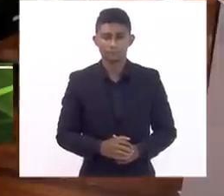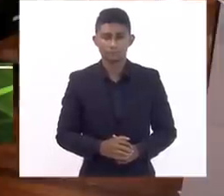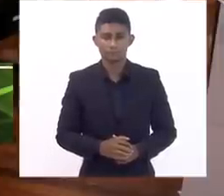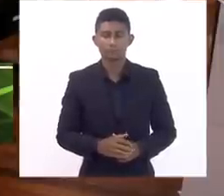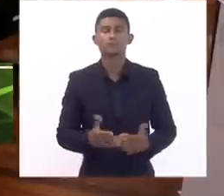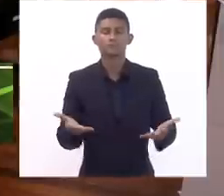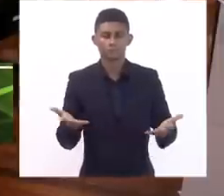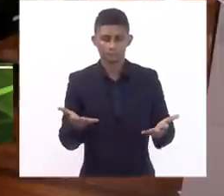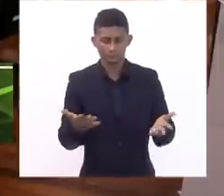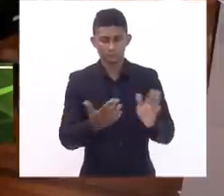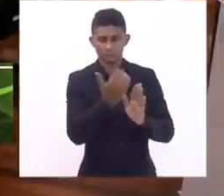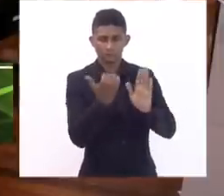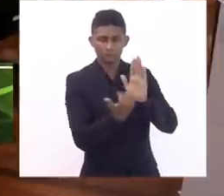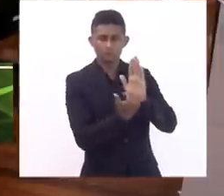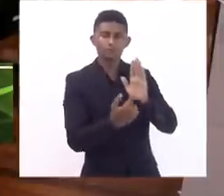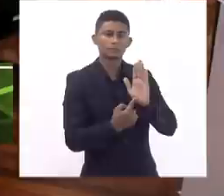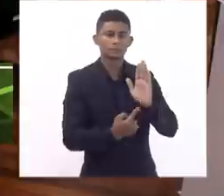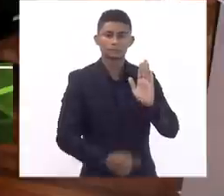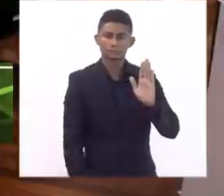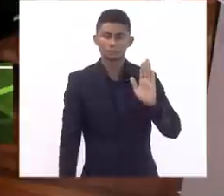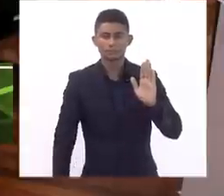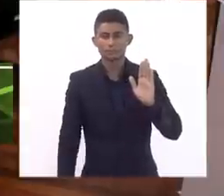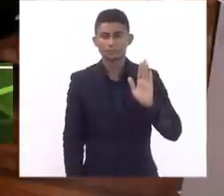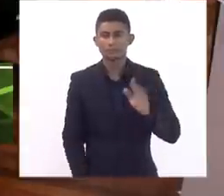Agora sim.